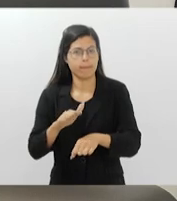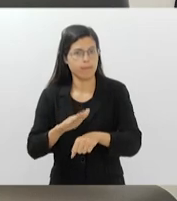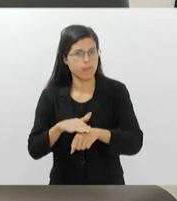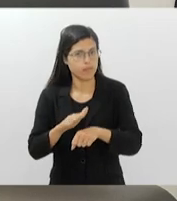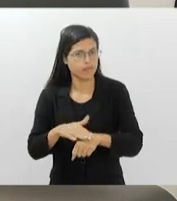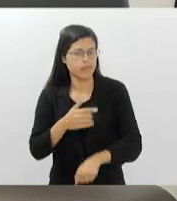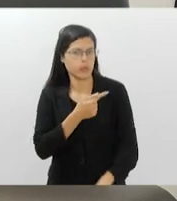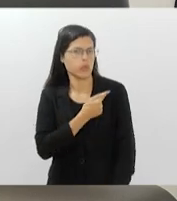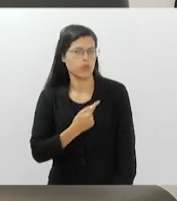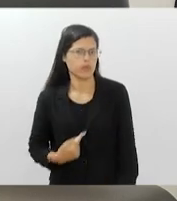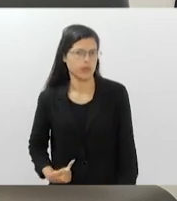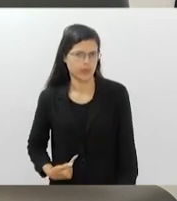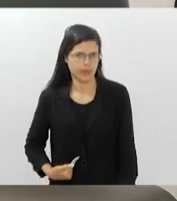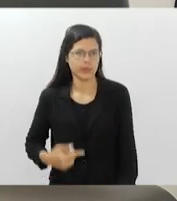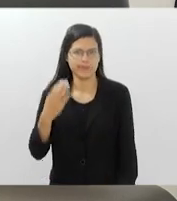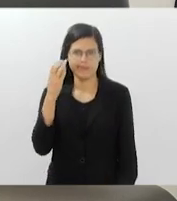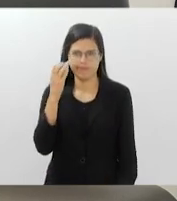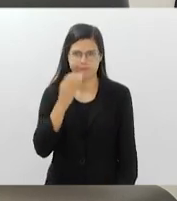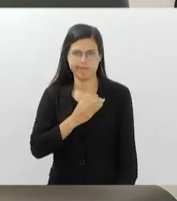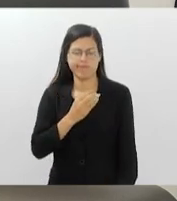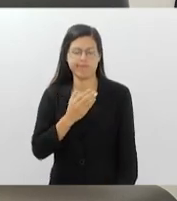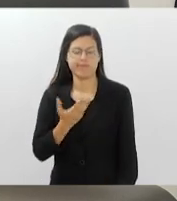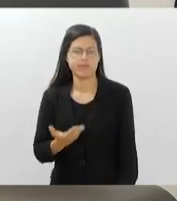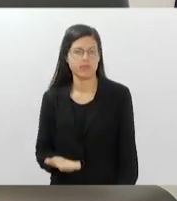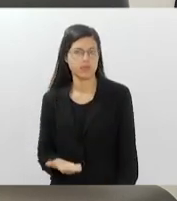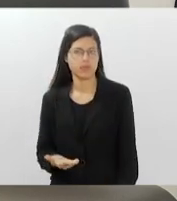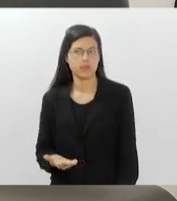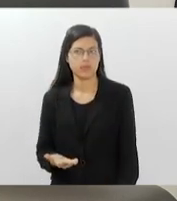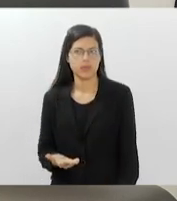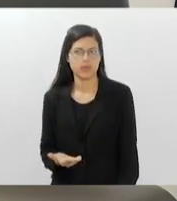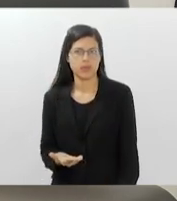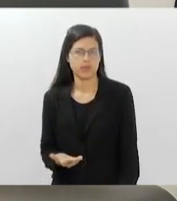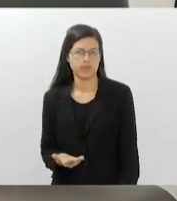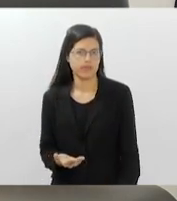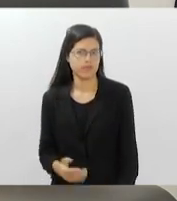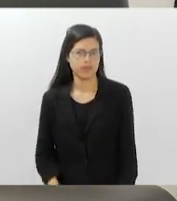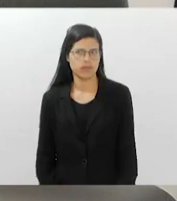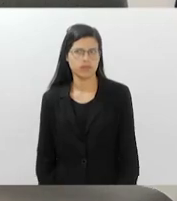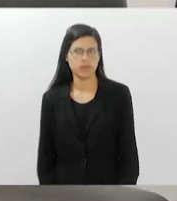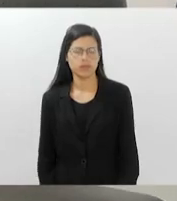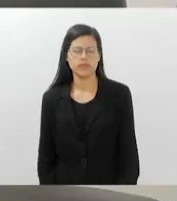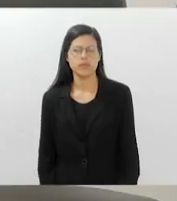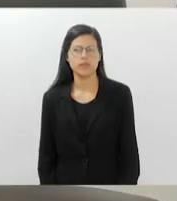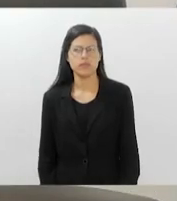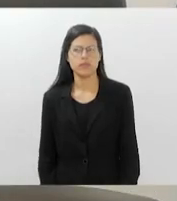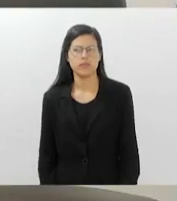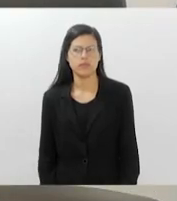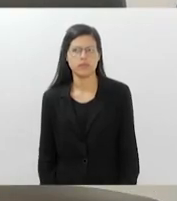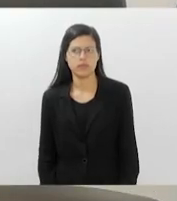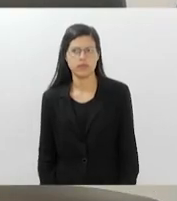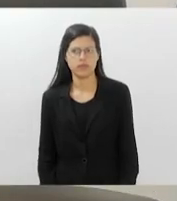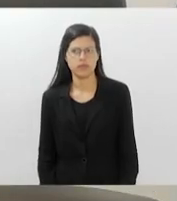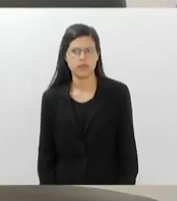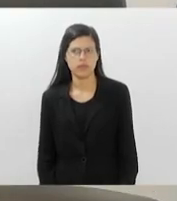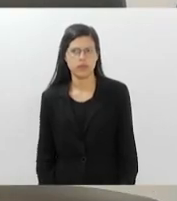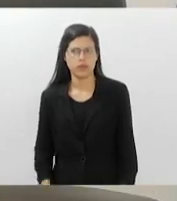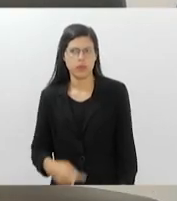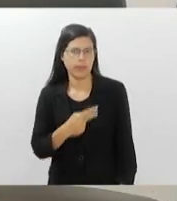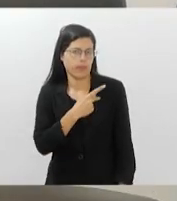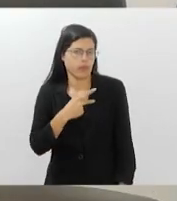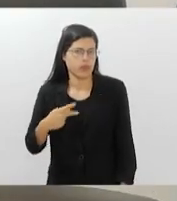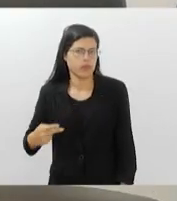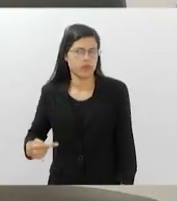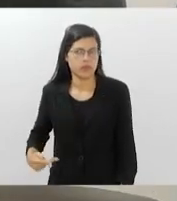Governador que aí estava né e o que fez aqui eh o atual presidente não foi